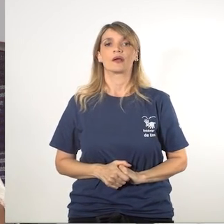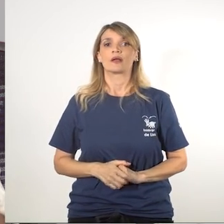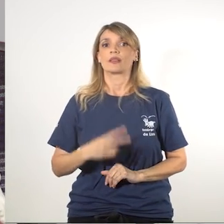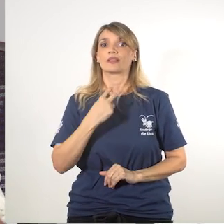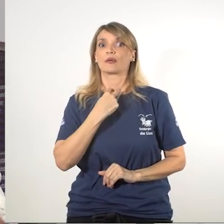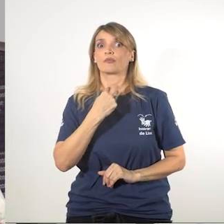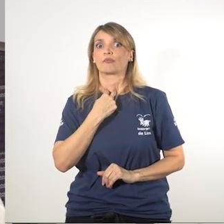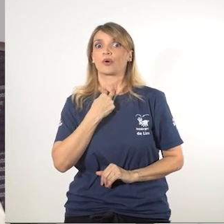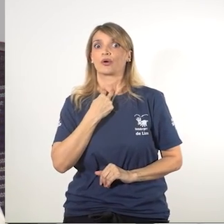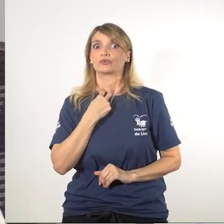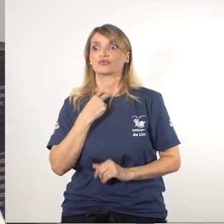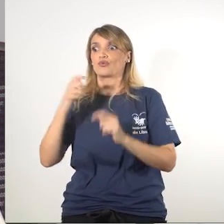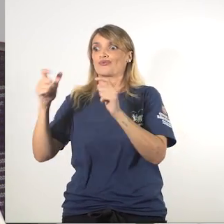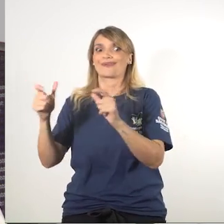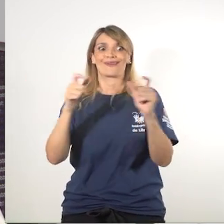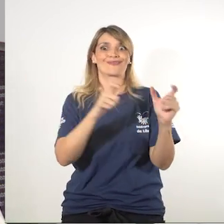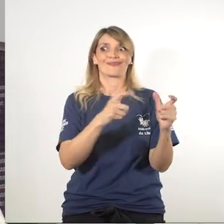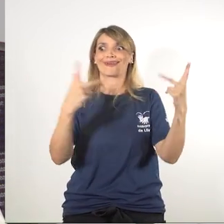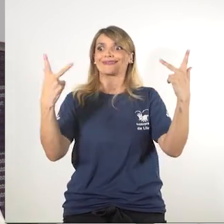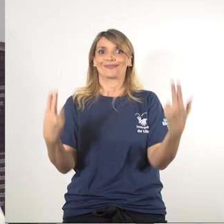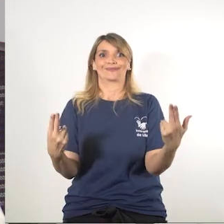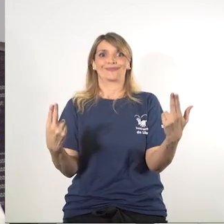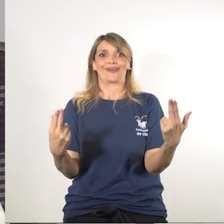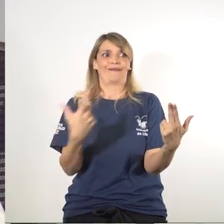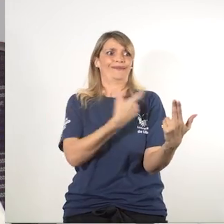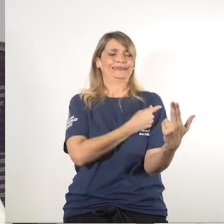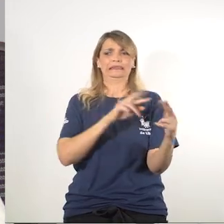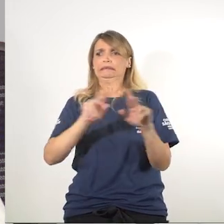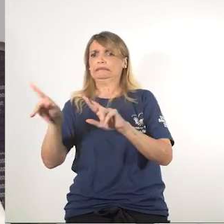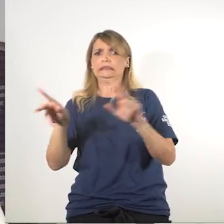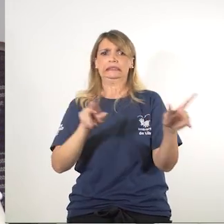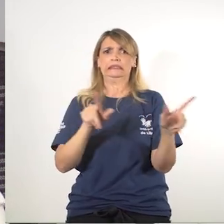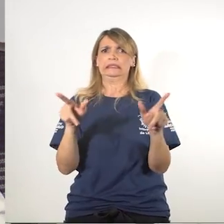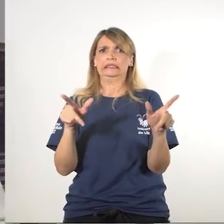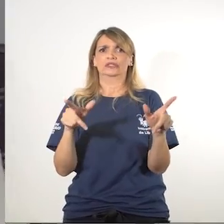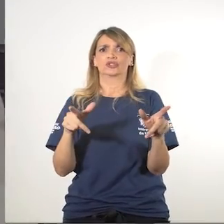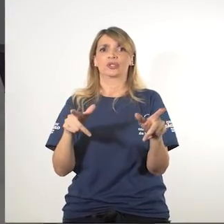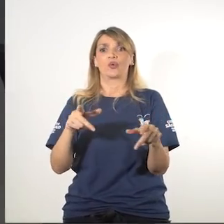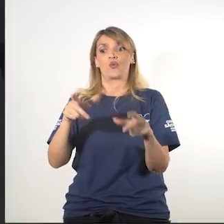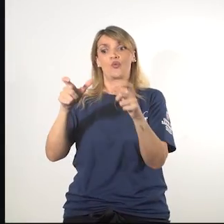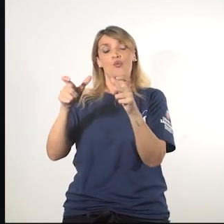cruzar locais, né, com vacinas diferentes e também públicos.